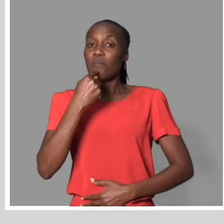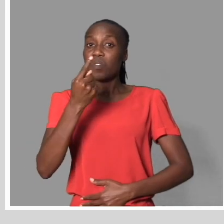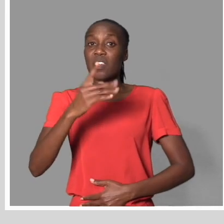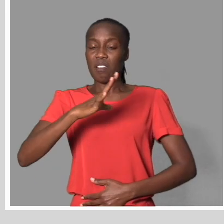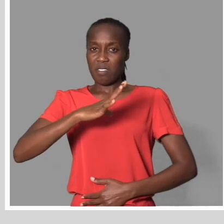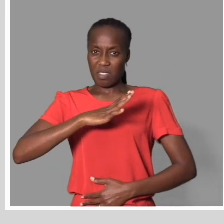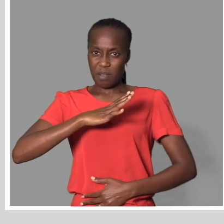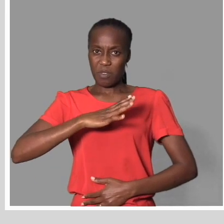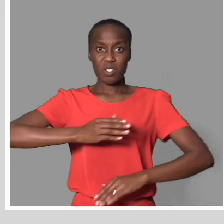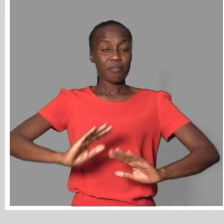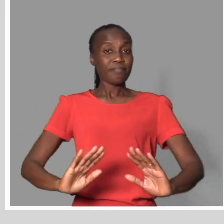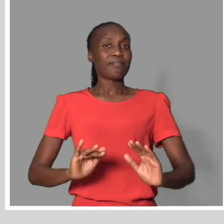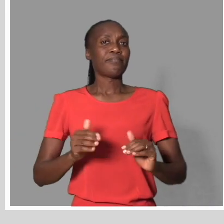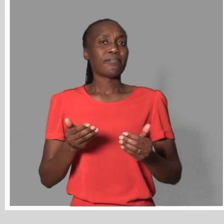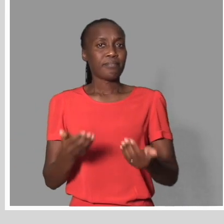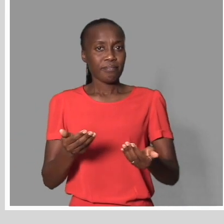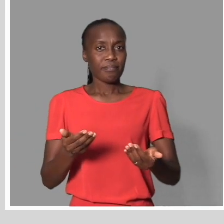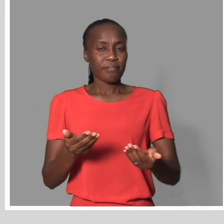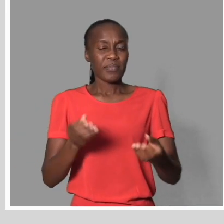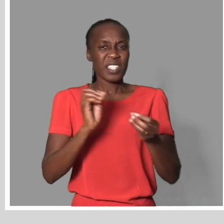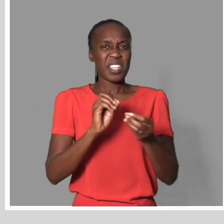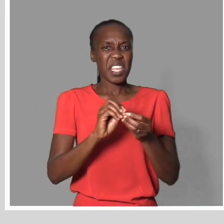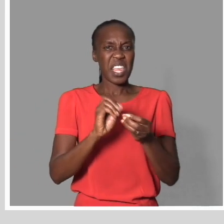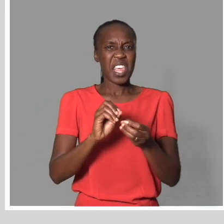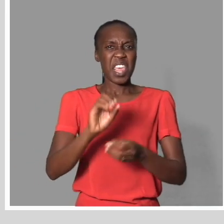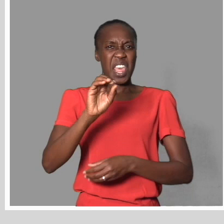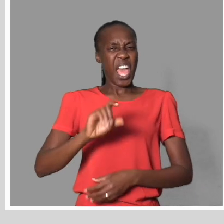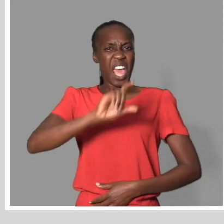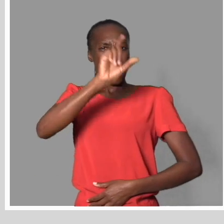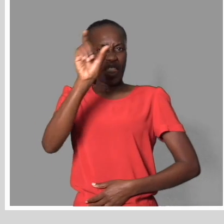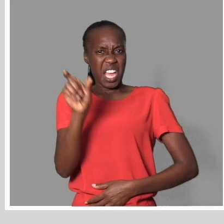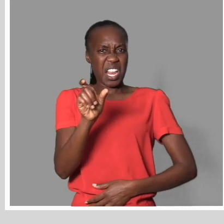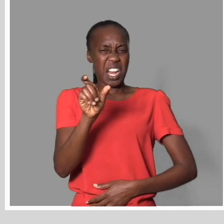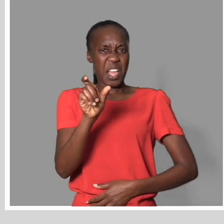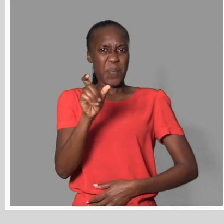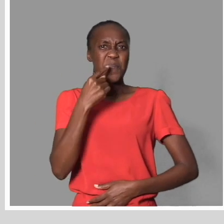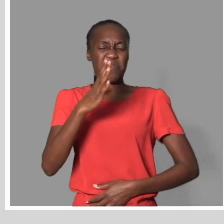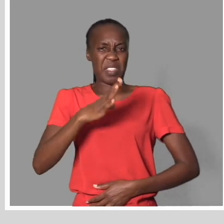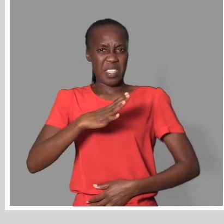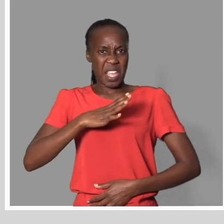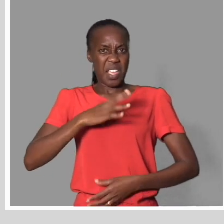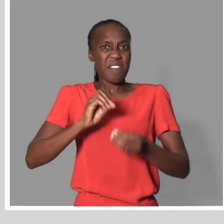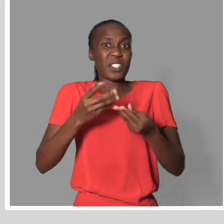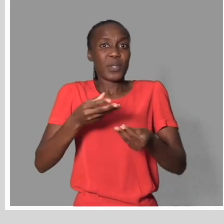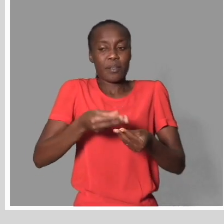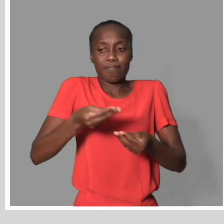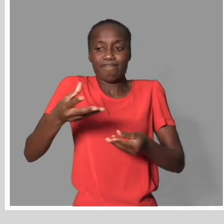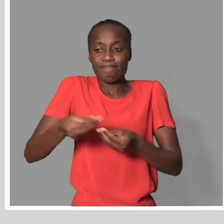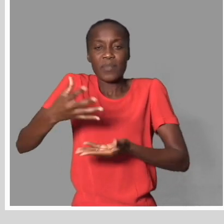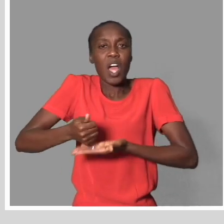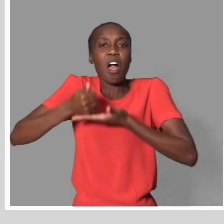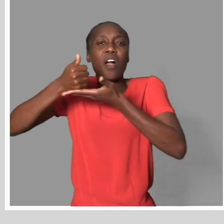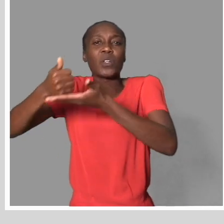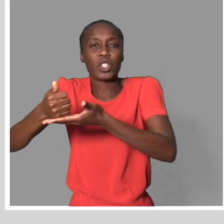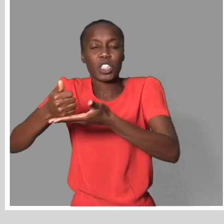temos a LP Code Itália, que fornece